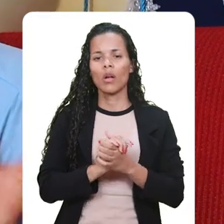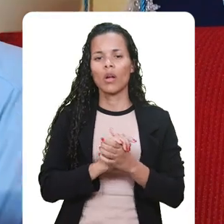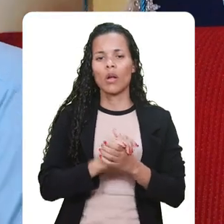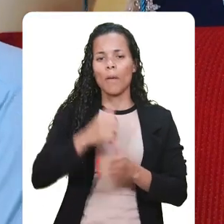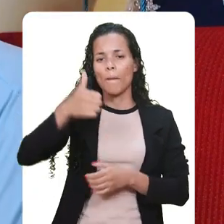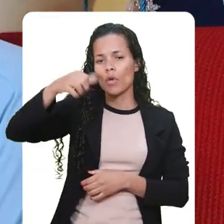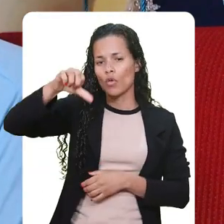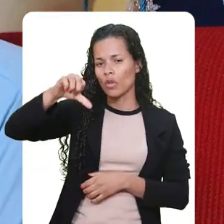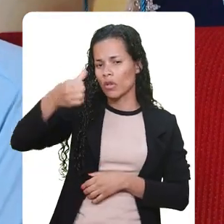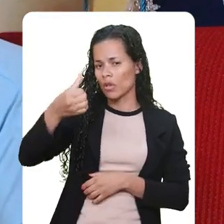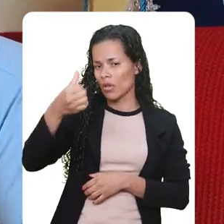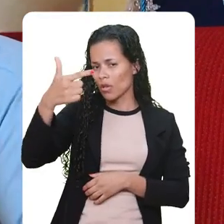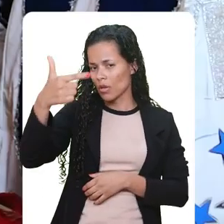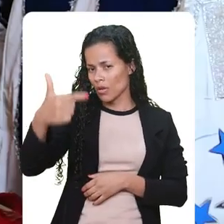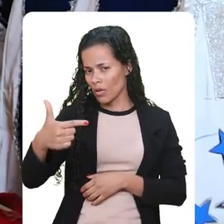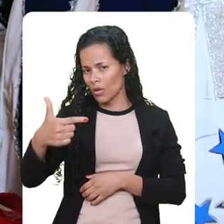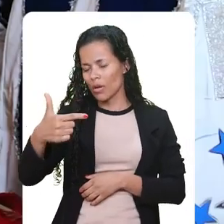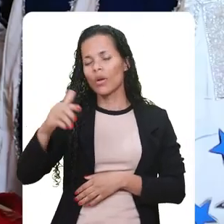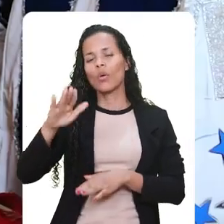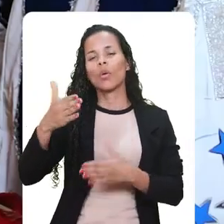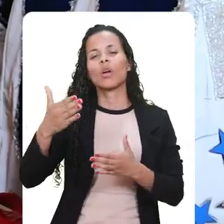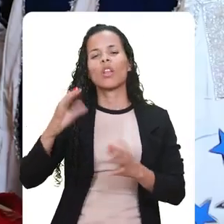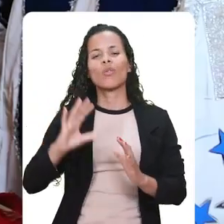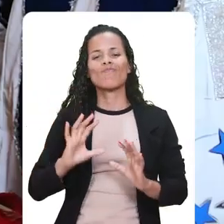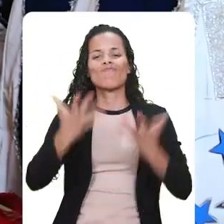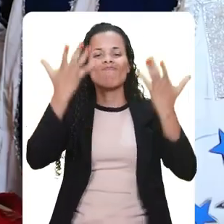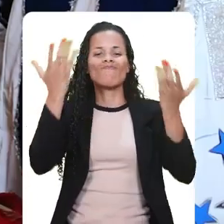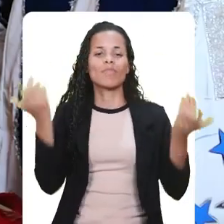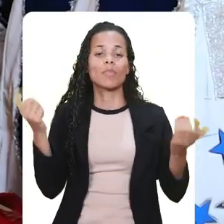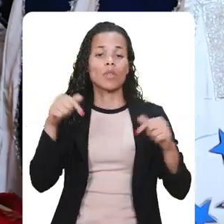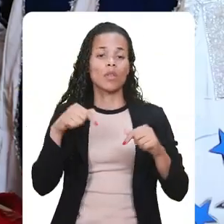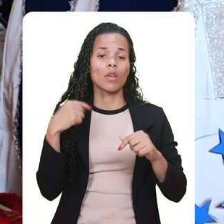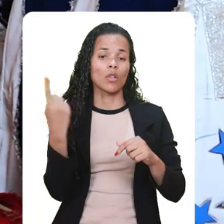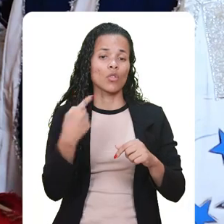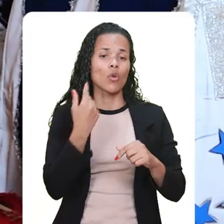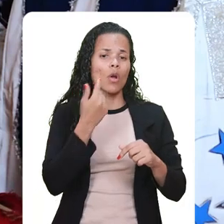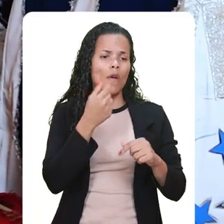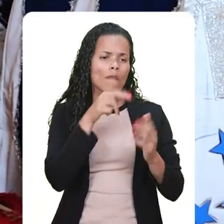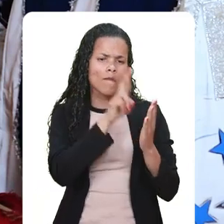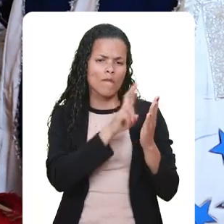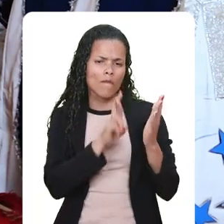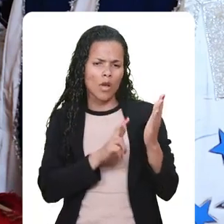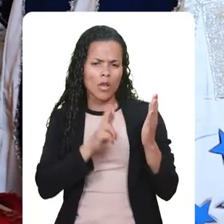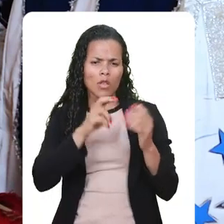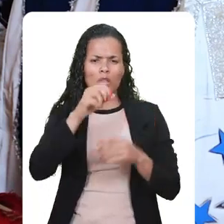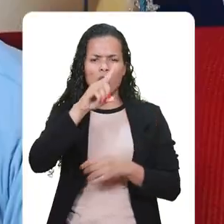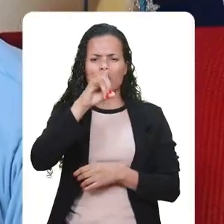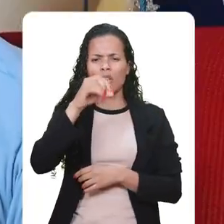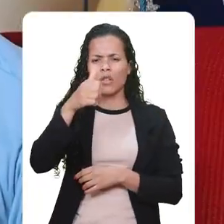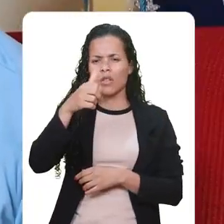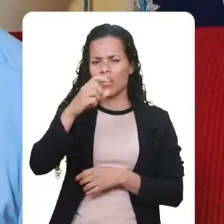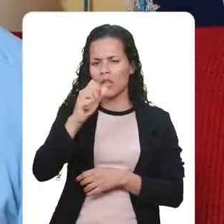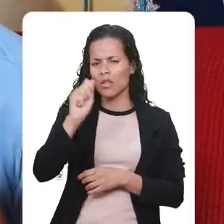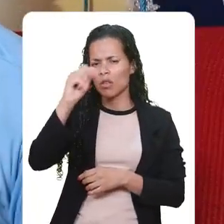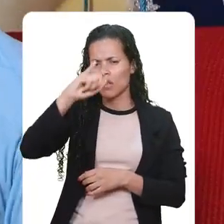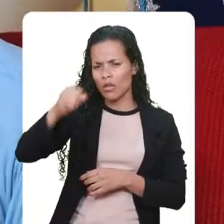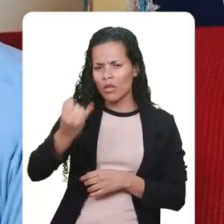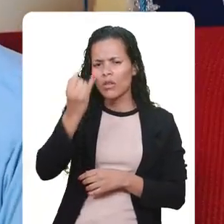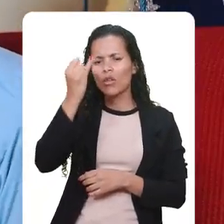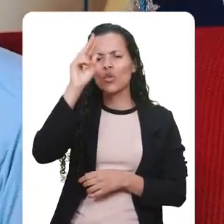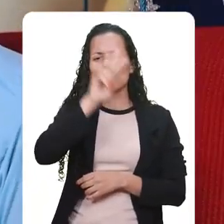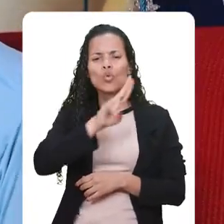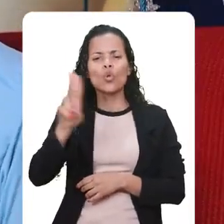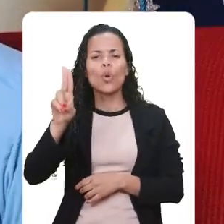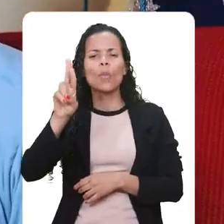em 1962, quando aconteceu a situação que a gente relatou, foi dia 13 de janeiro, e o nome